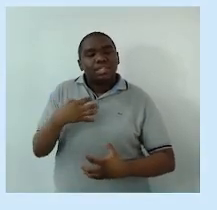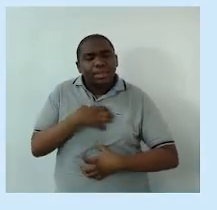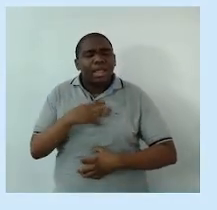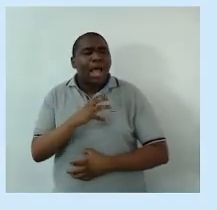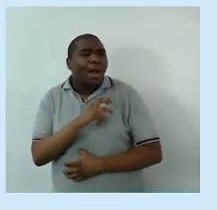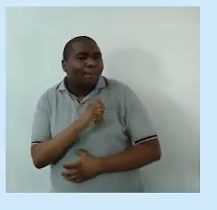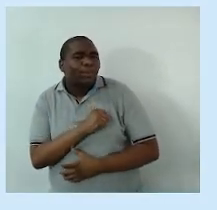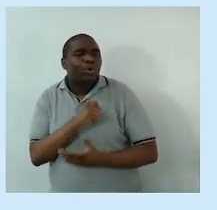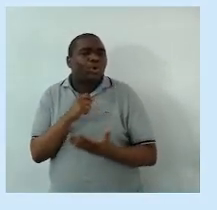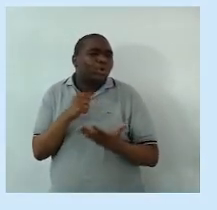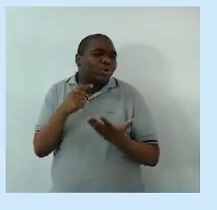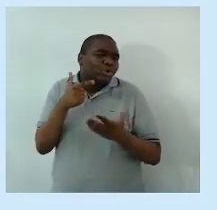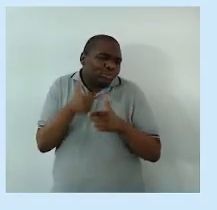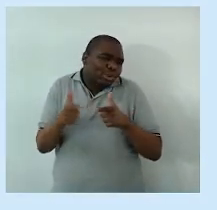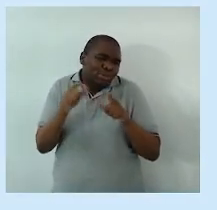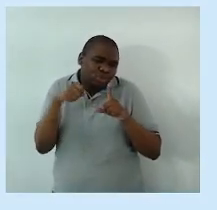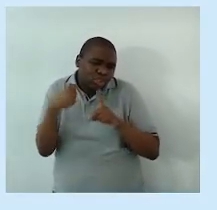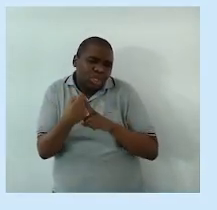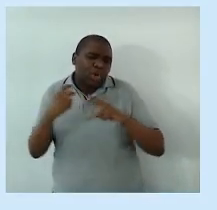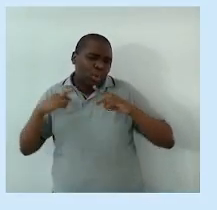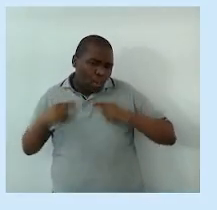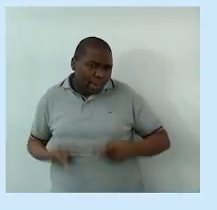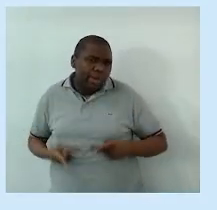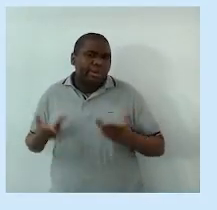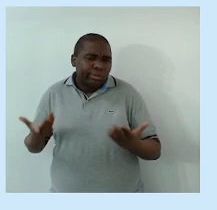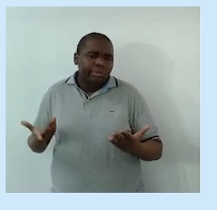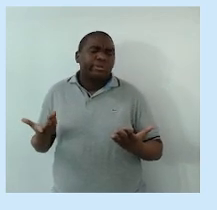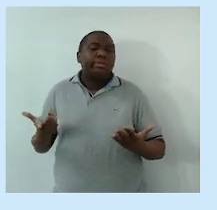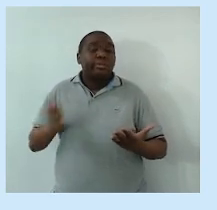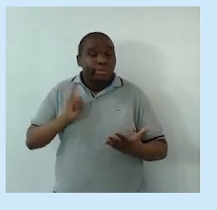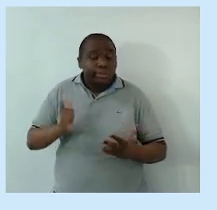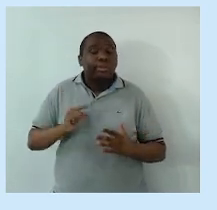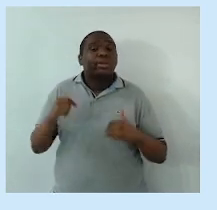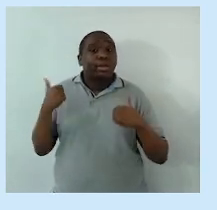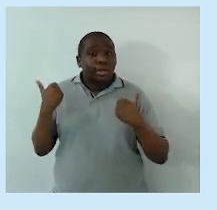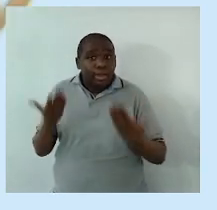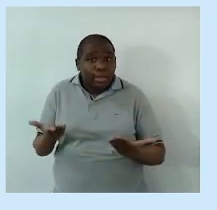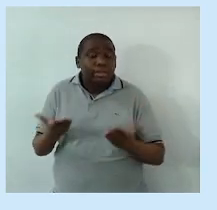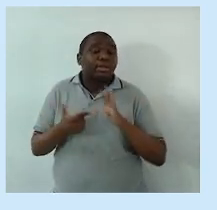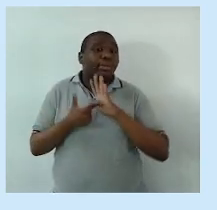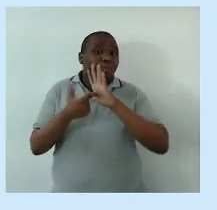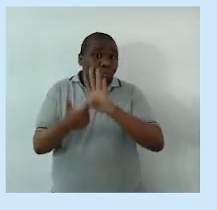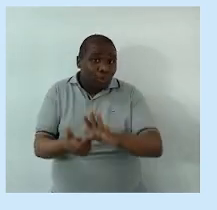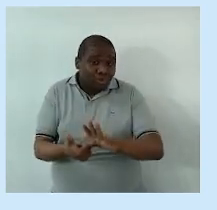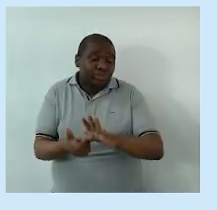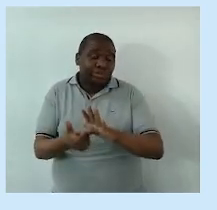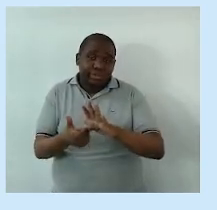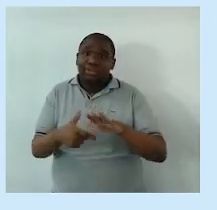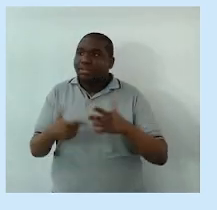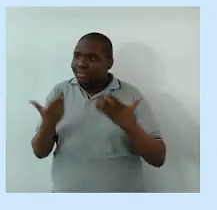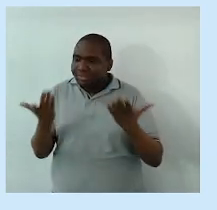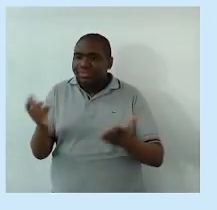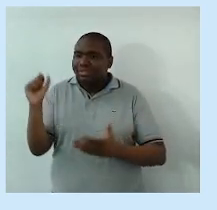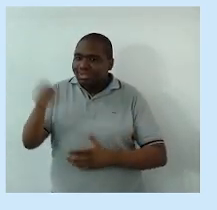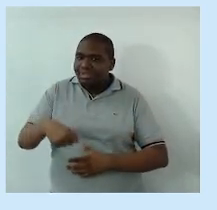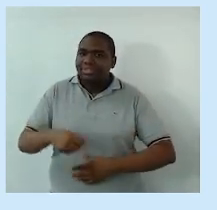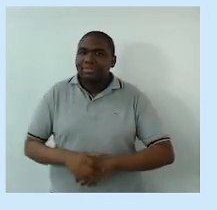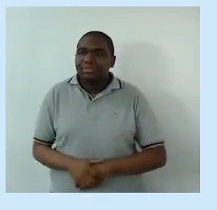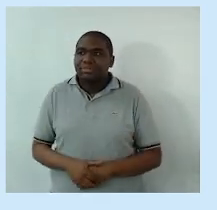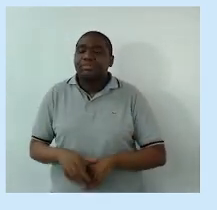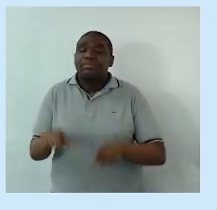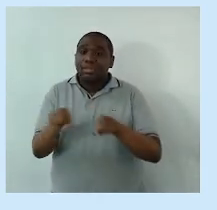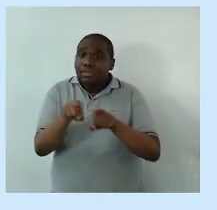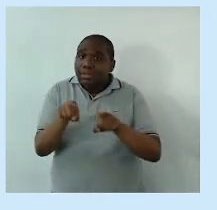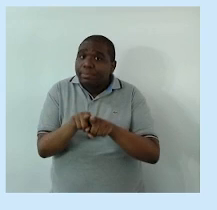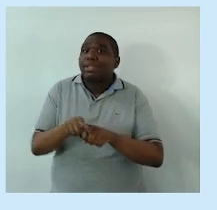amor, das questões, né, humanas, que vão ser ainda muito representadas em várias obras, né? Também ele fez